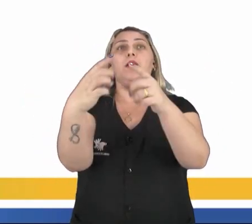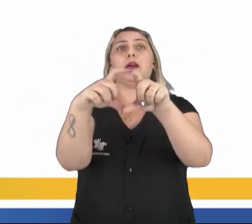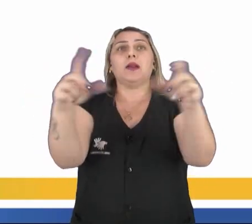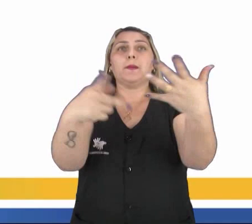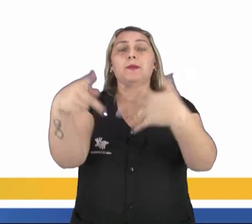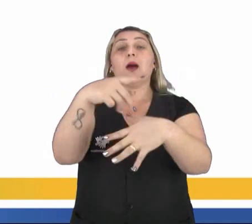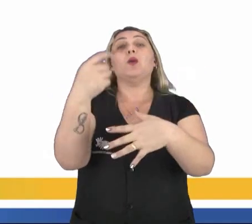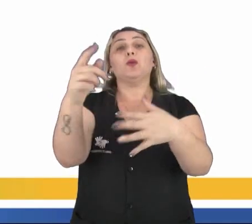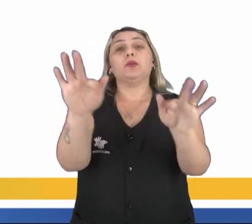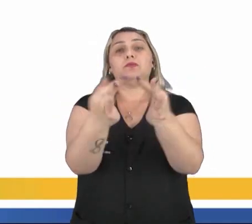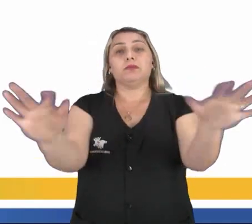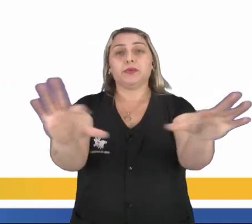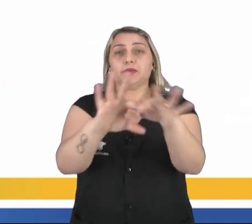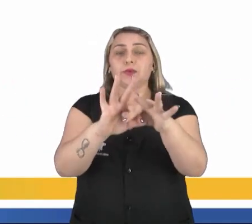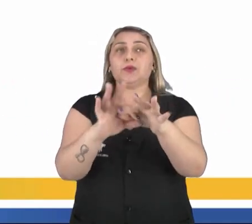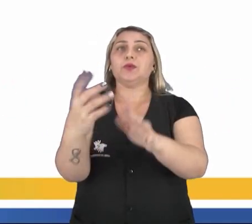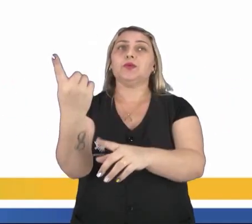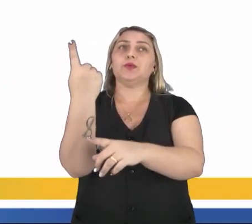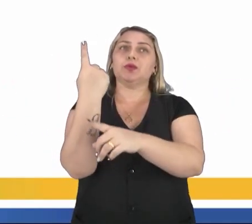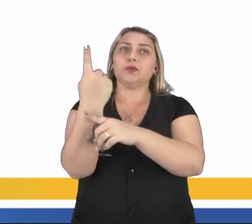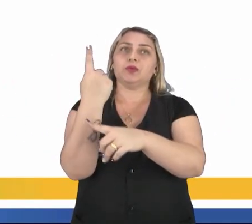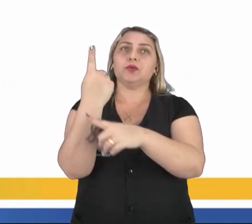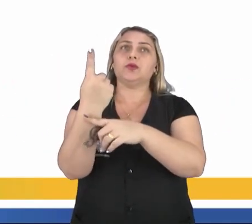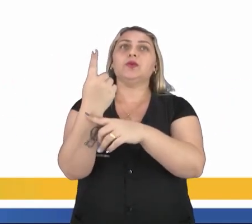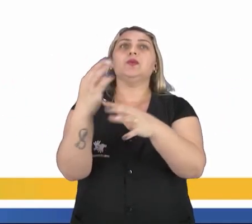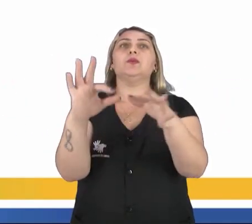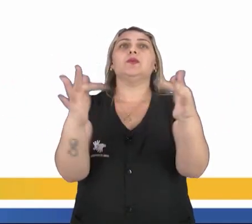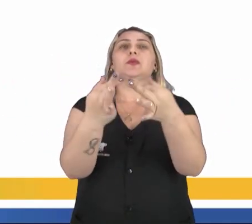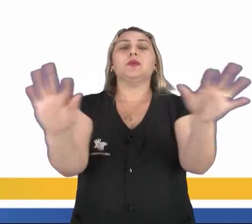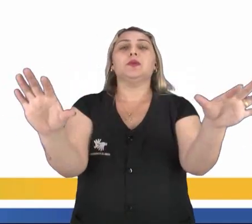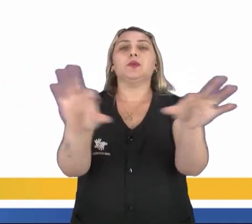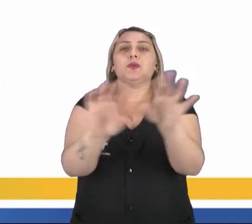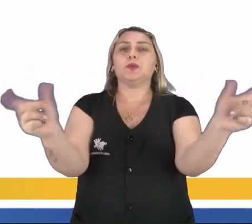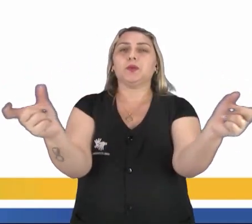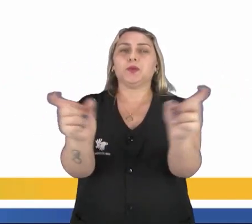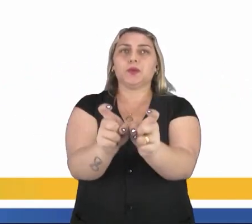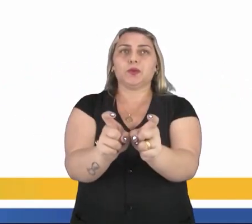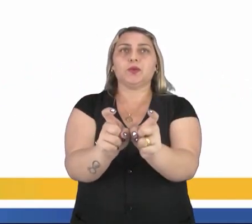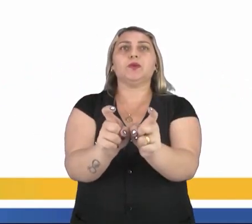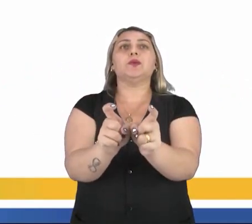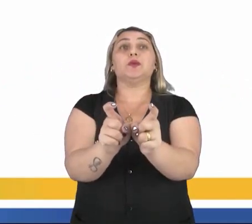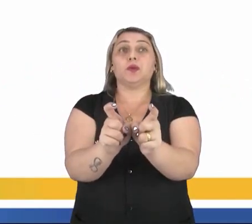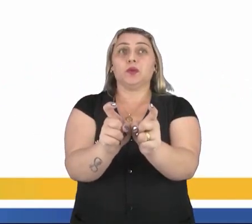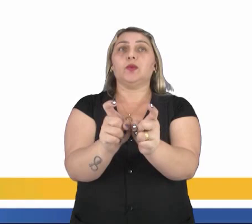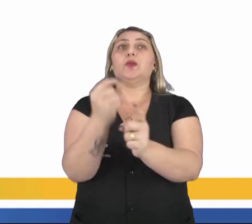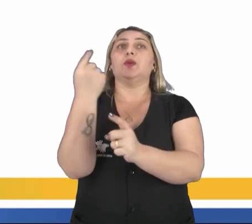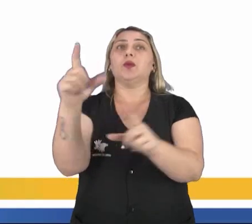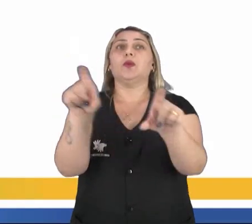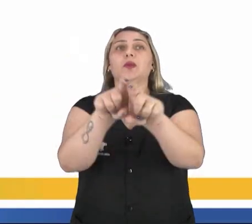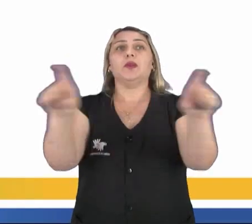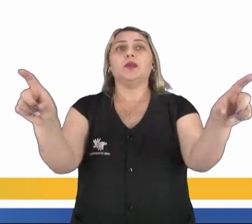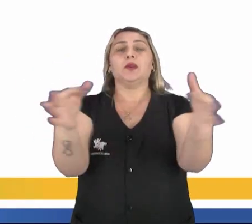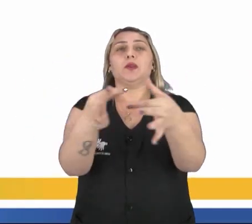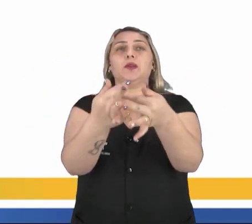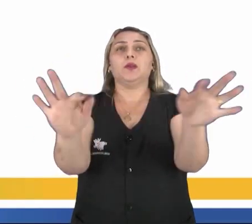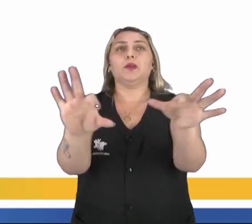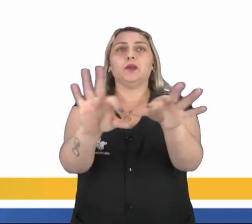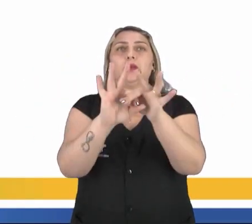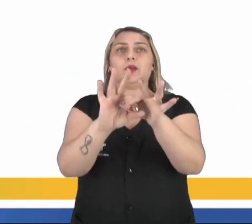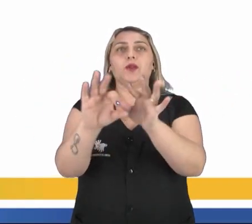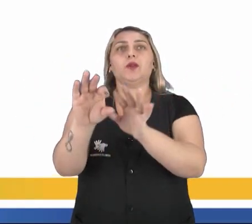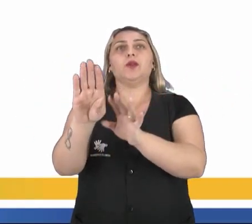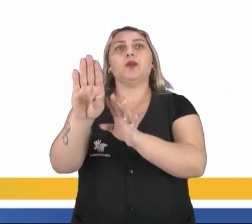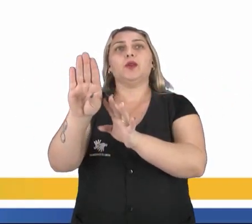uma subordinada, uma oração subordinada reduzida, uma oração subordinada subjetiva ou